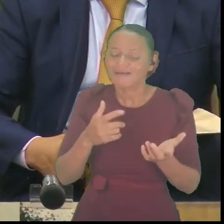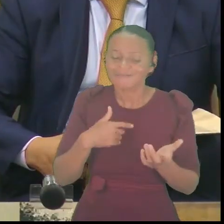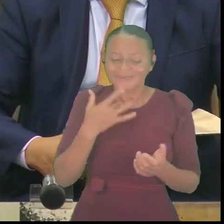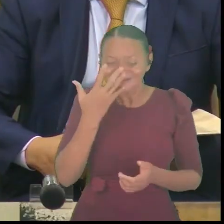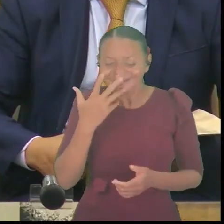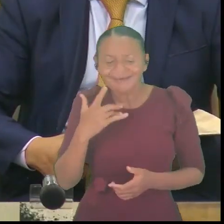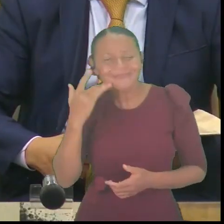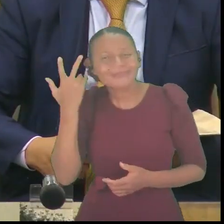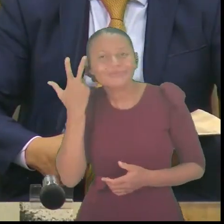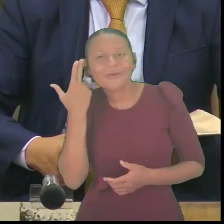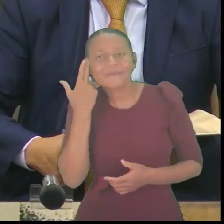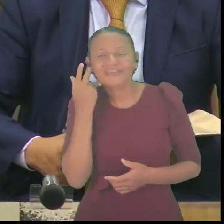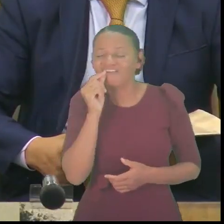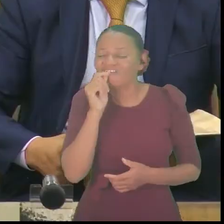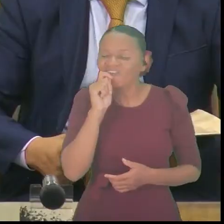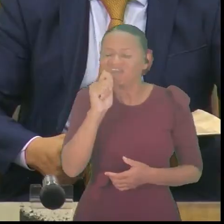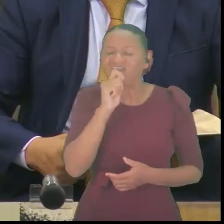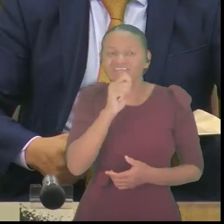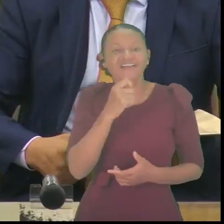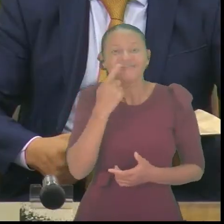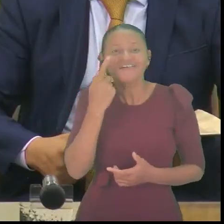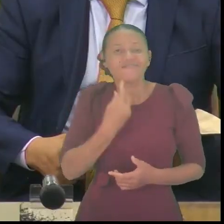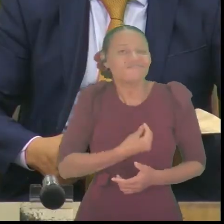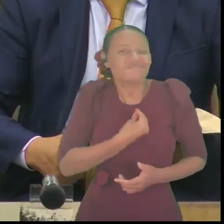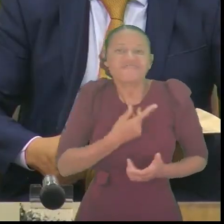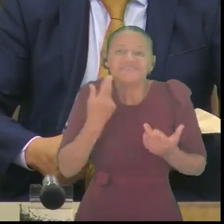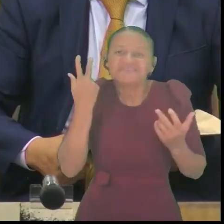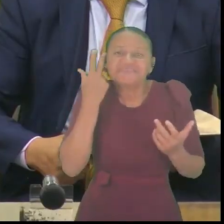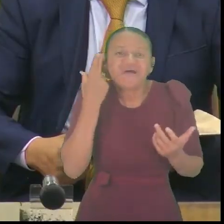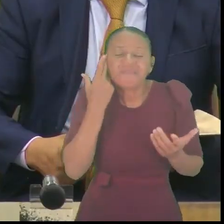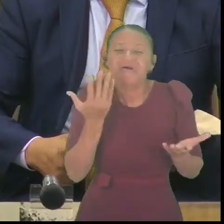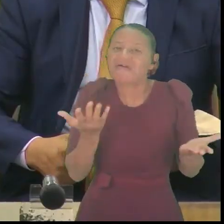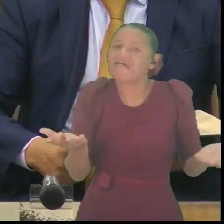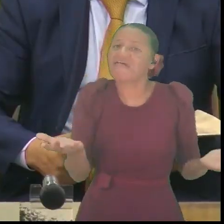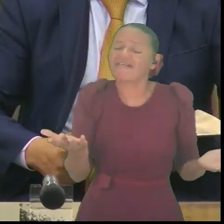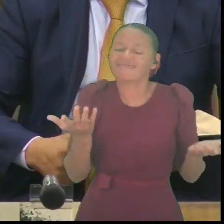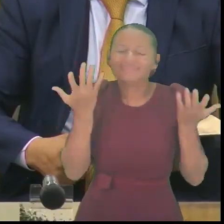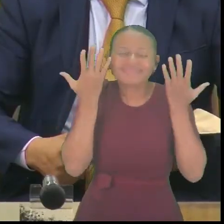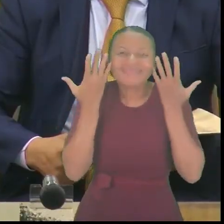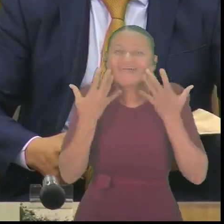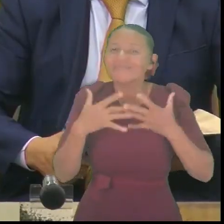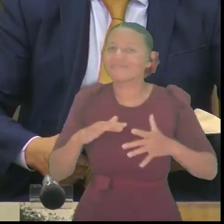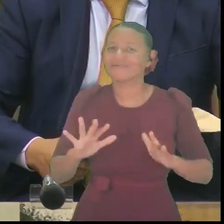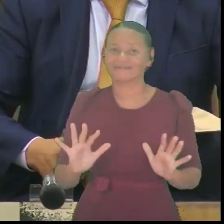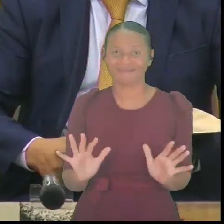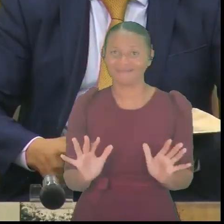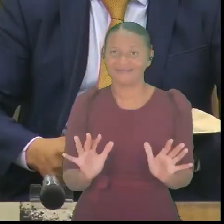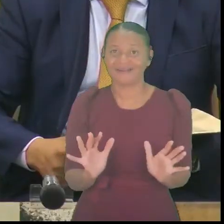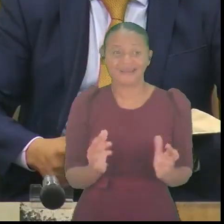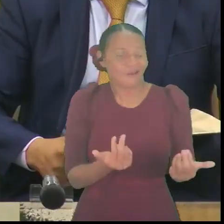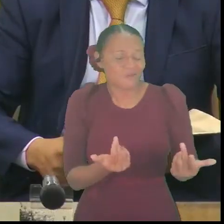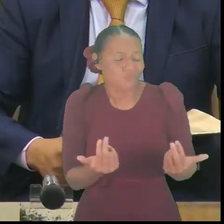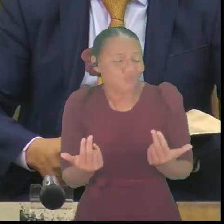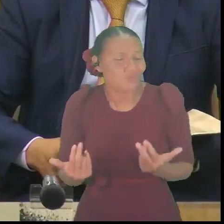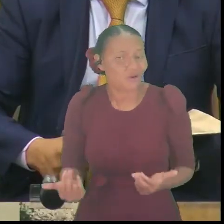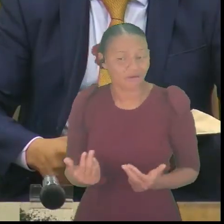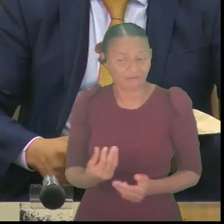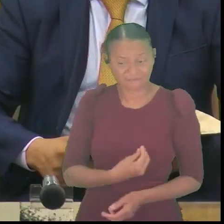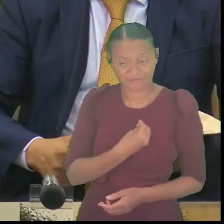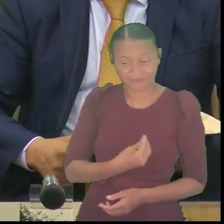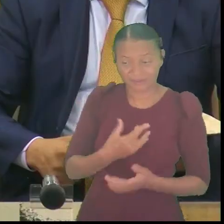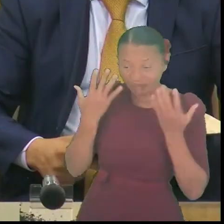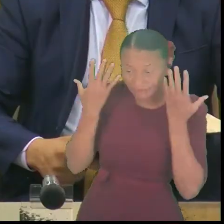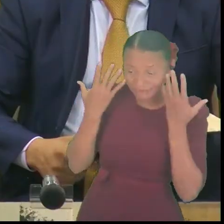criança normal, ele trocou seus dentes porque ele viveu uma vida normal, uma vida natural. Mas ao mesmo tempo que ele viveu uma